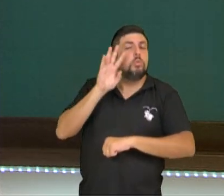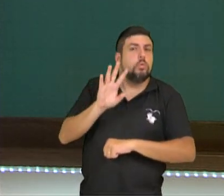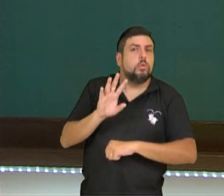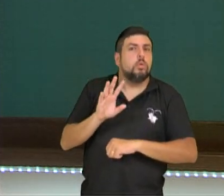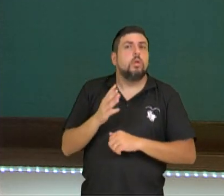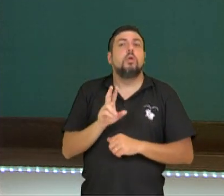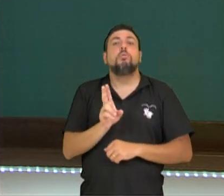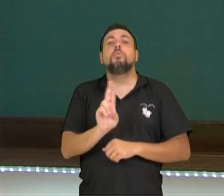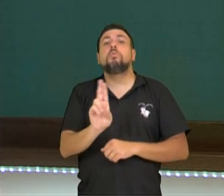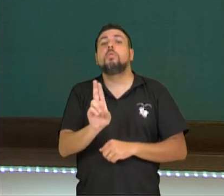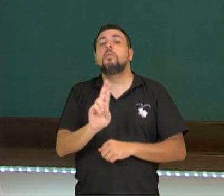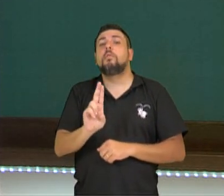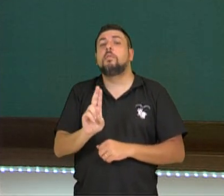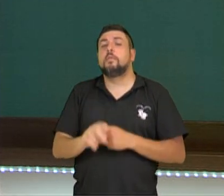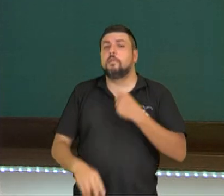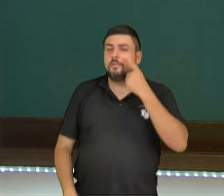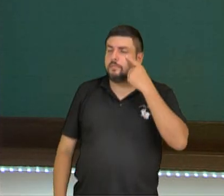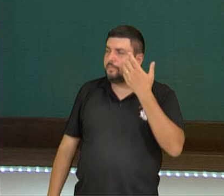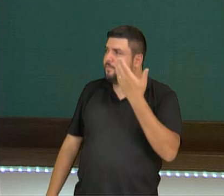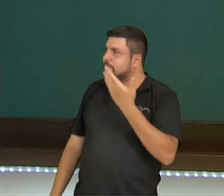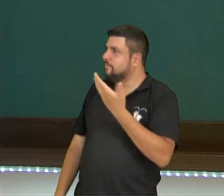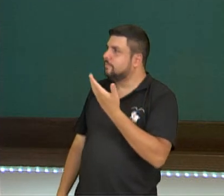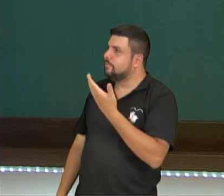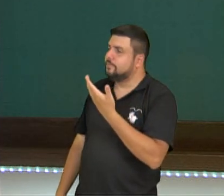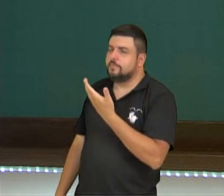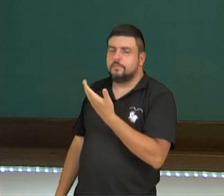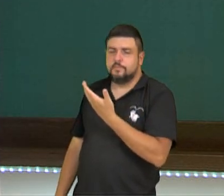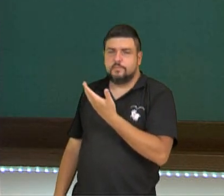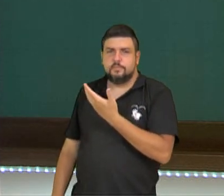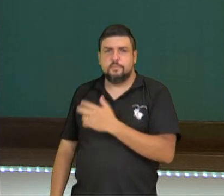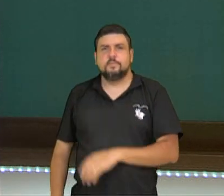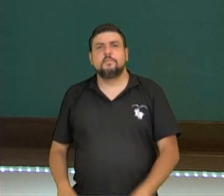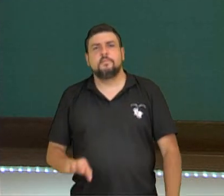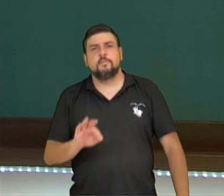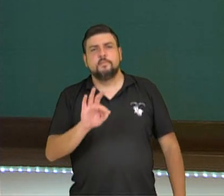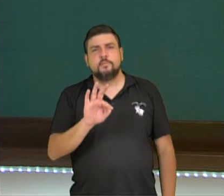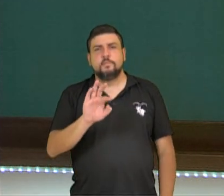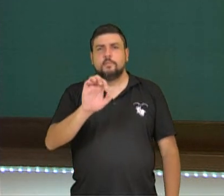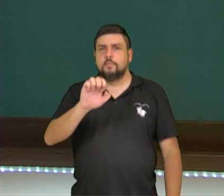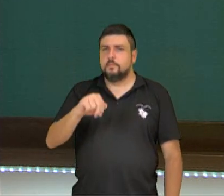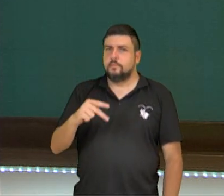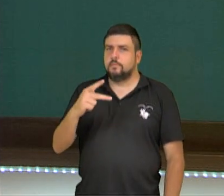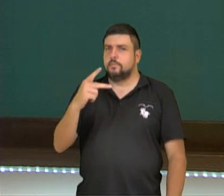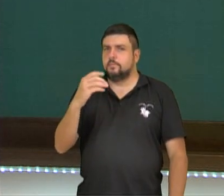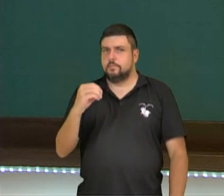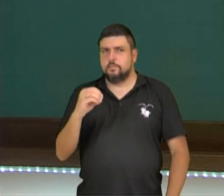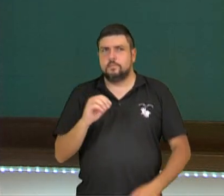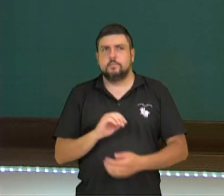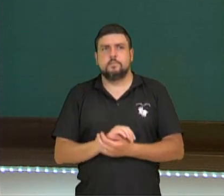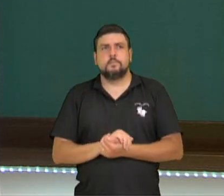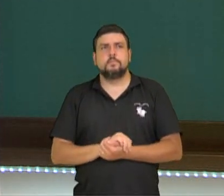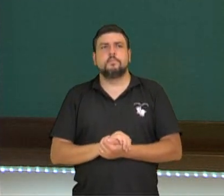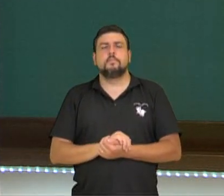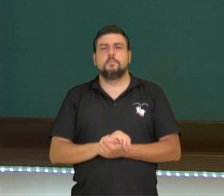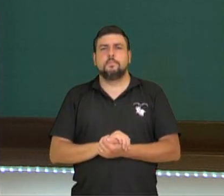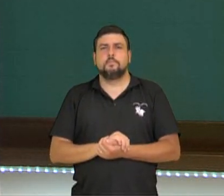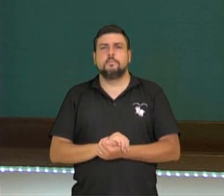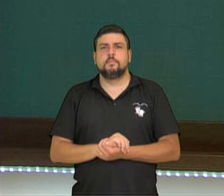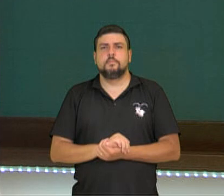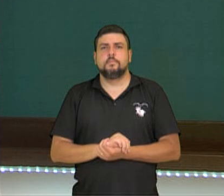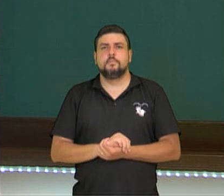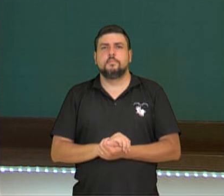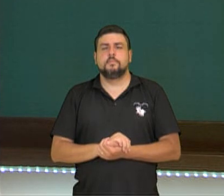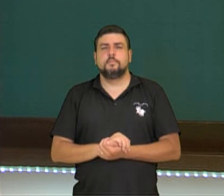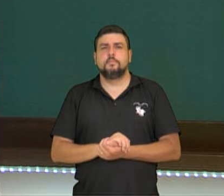isso do quê? Qual a resposta ali certa? Eu chamo isso de tempo atmosférico, certo?